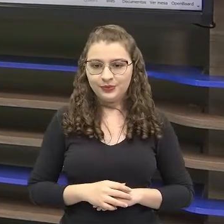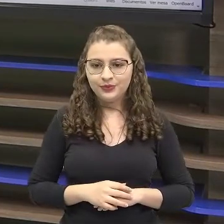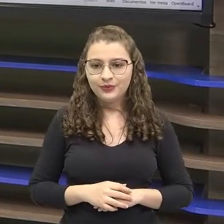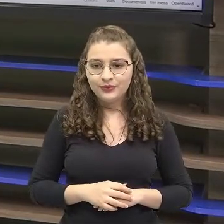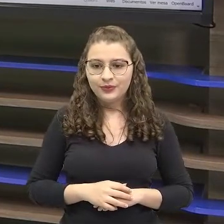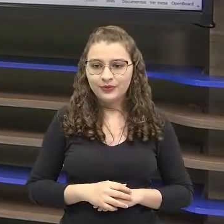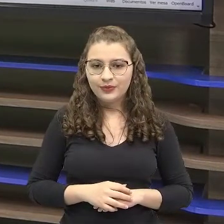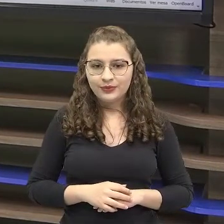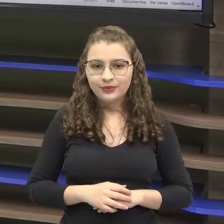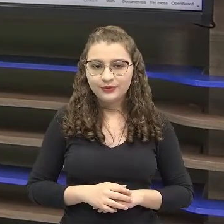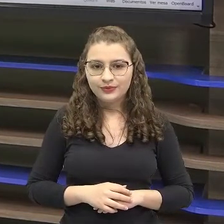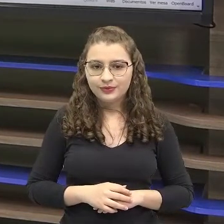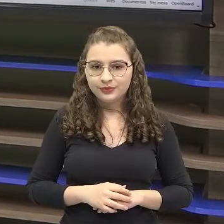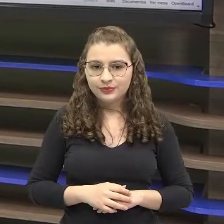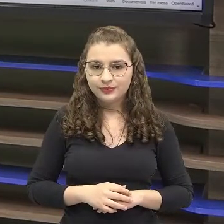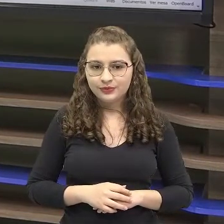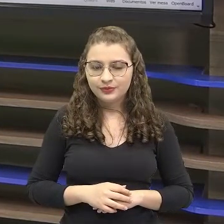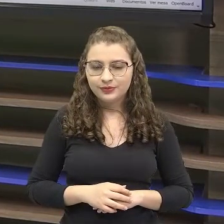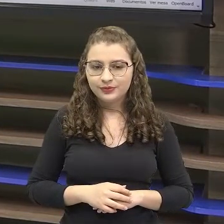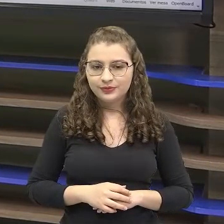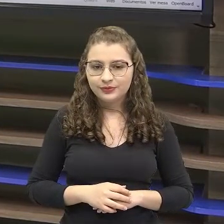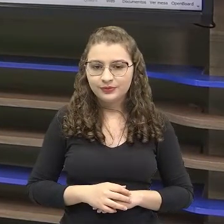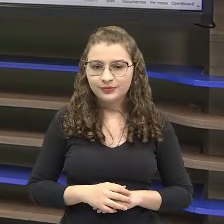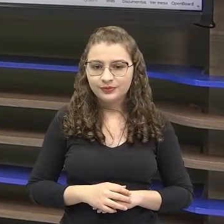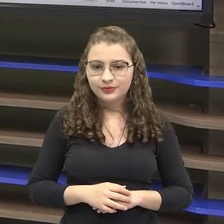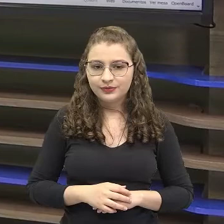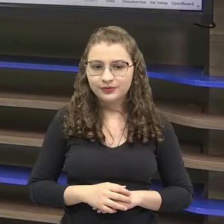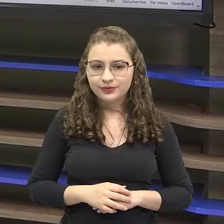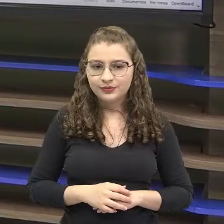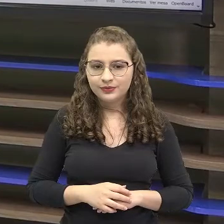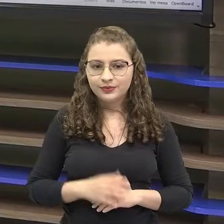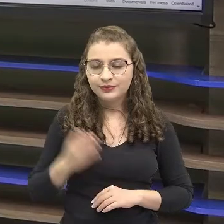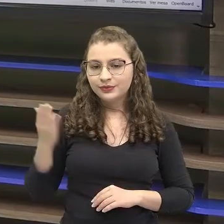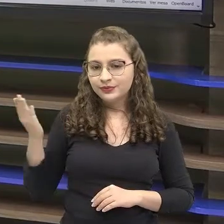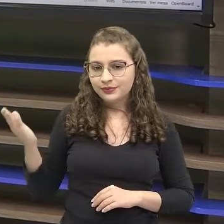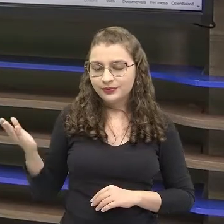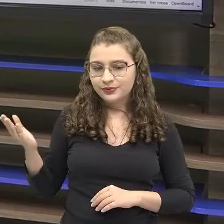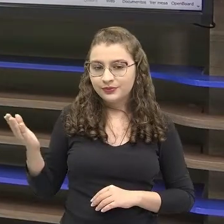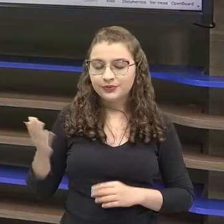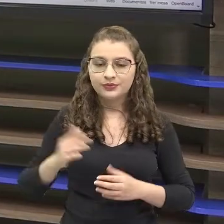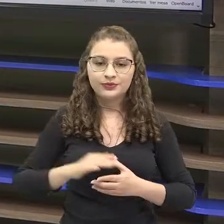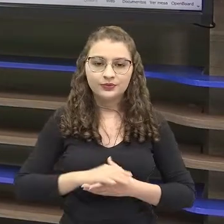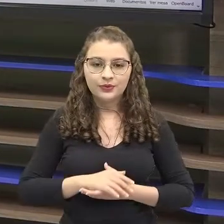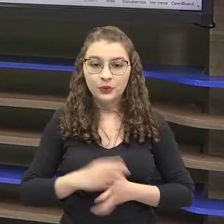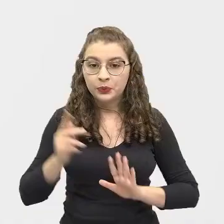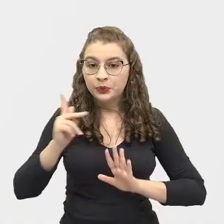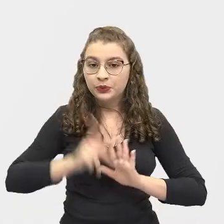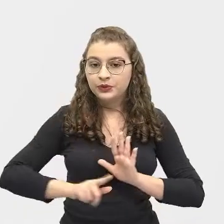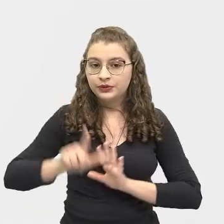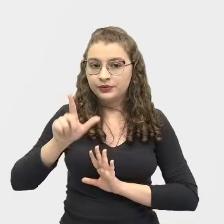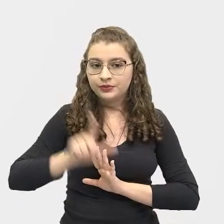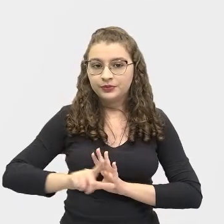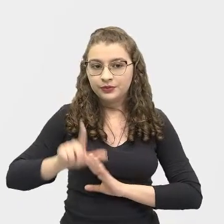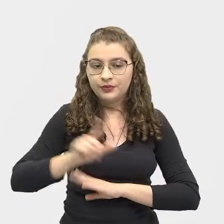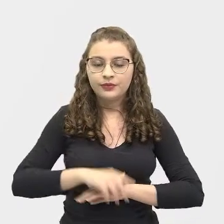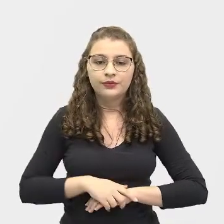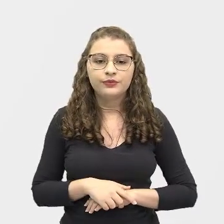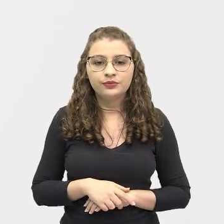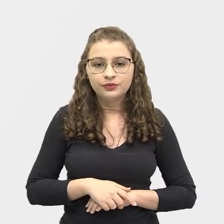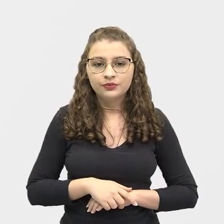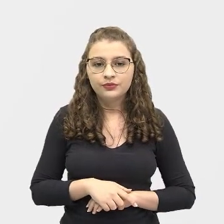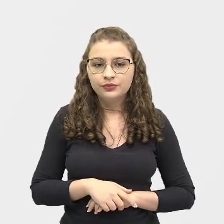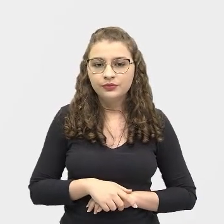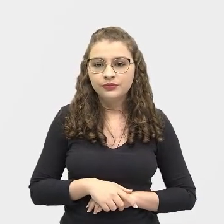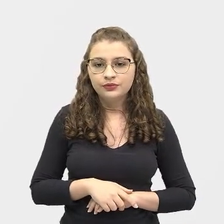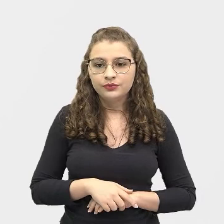fazer da arte deles, ok? Muito bem. Então vamos falar um pouco mais aí sobre o projeto literário.